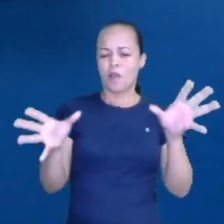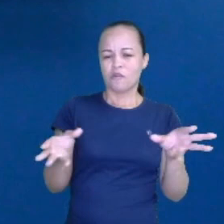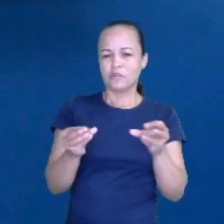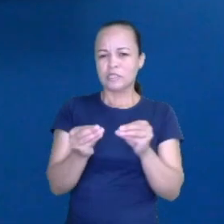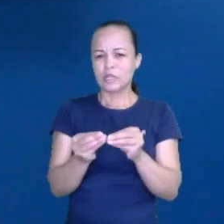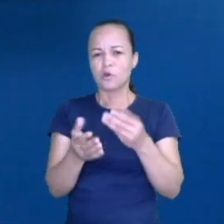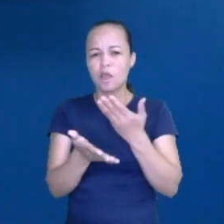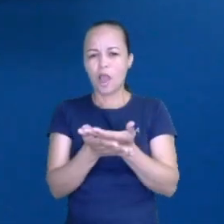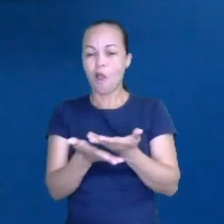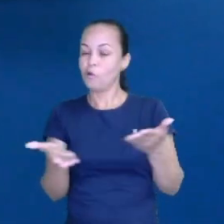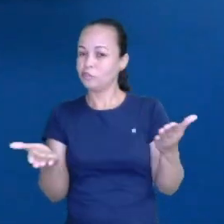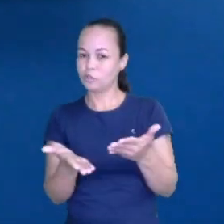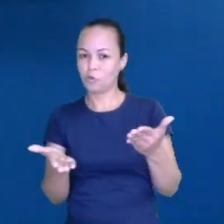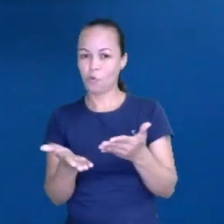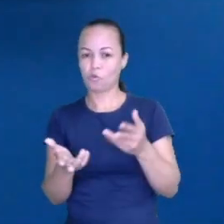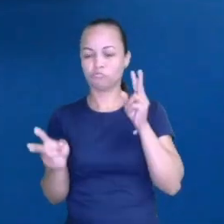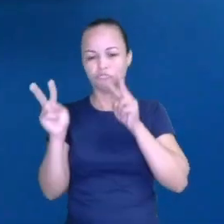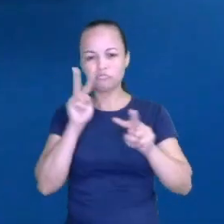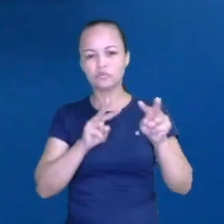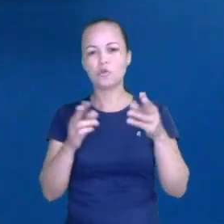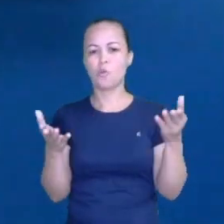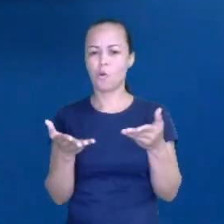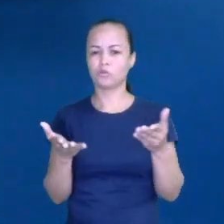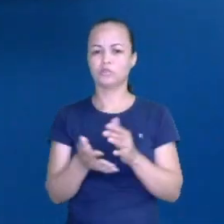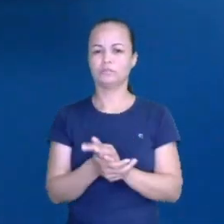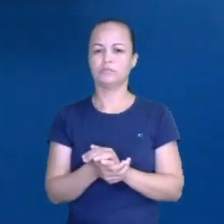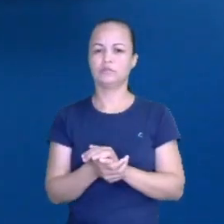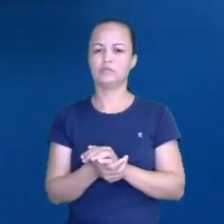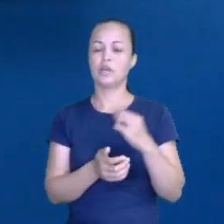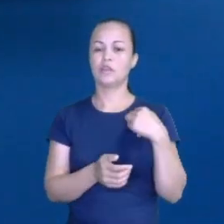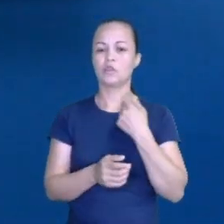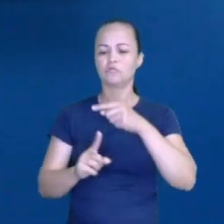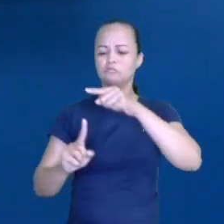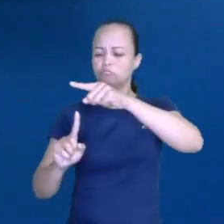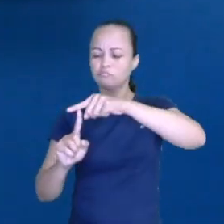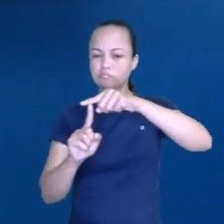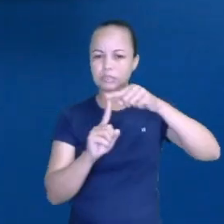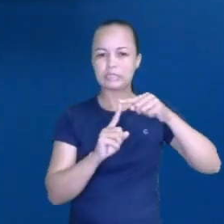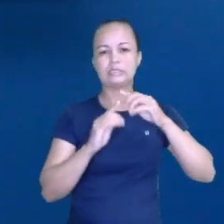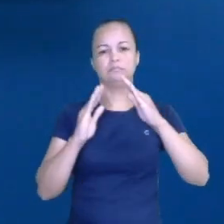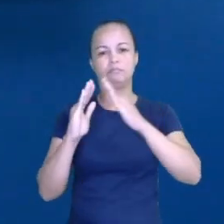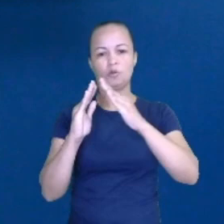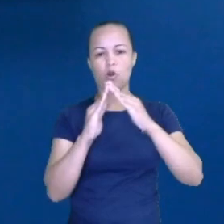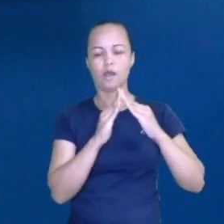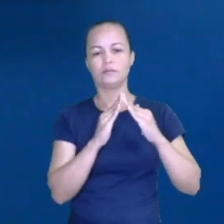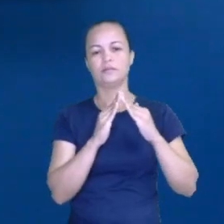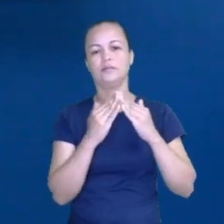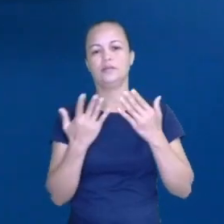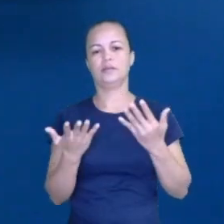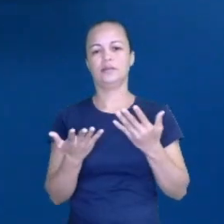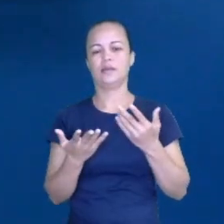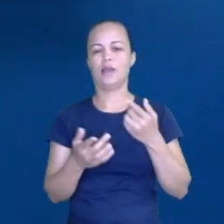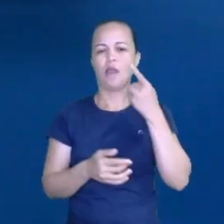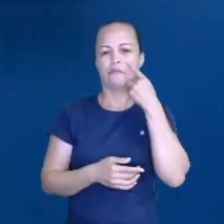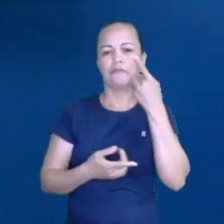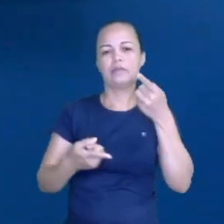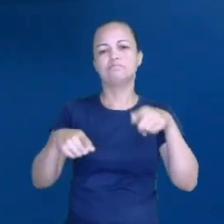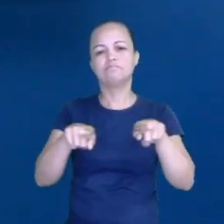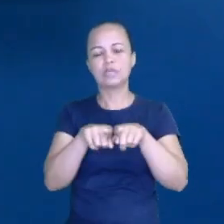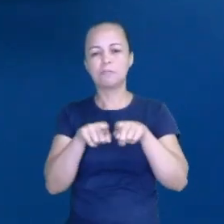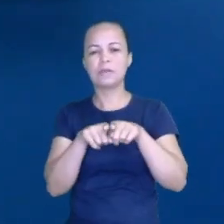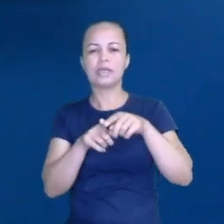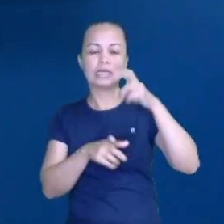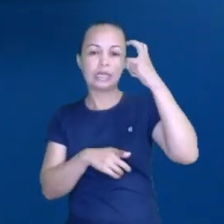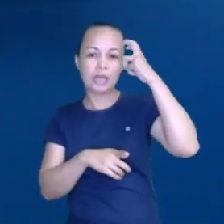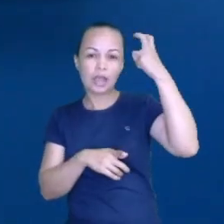A gente viu os tipos de moradia, a gente viu que a